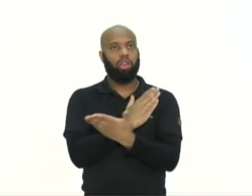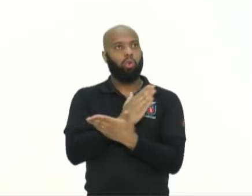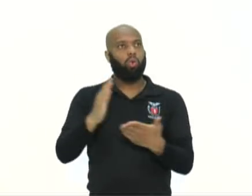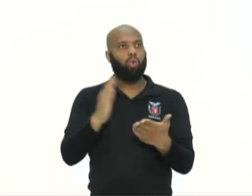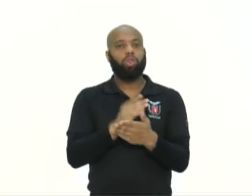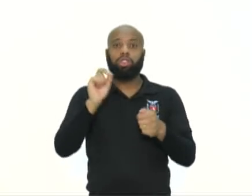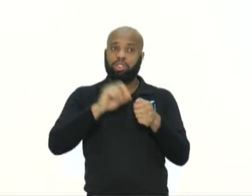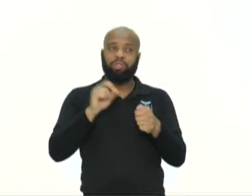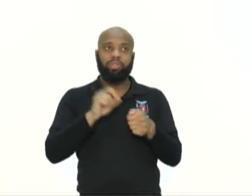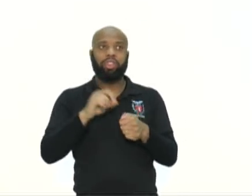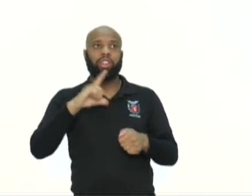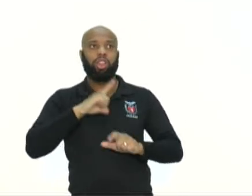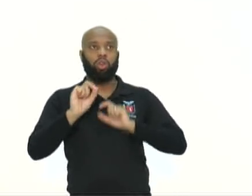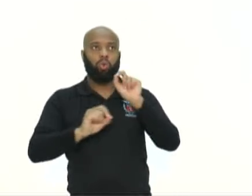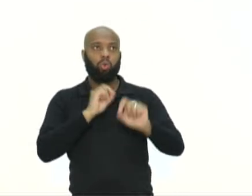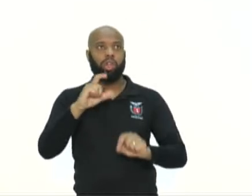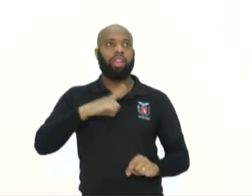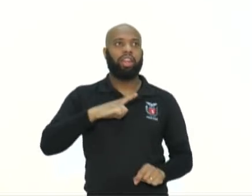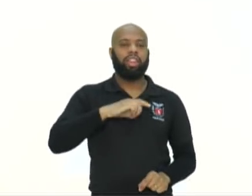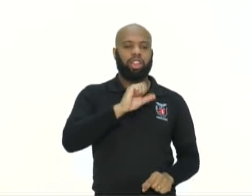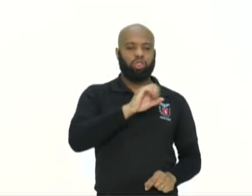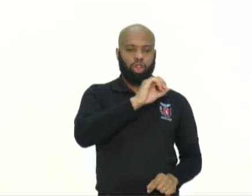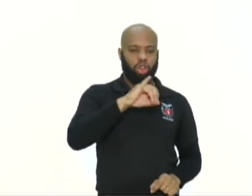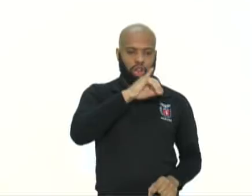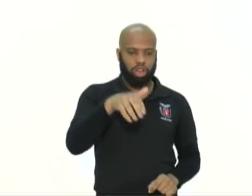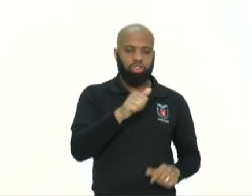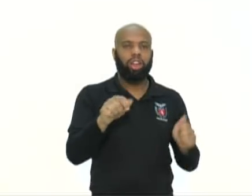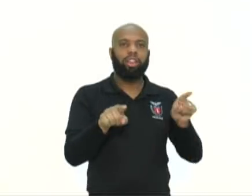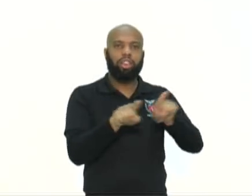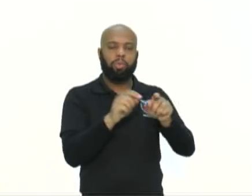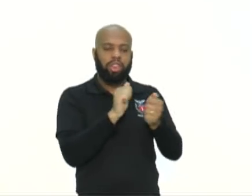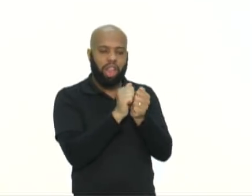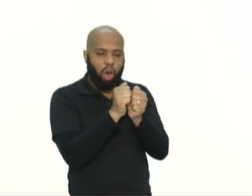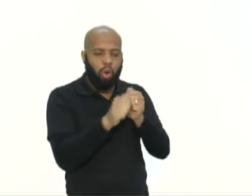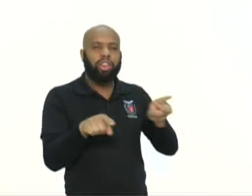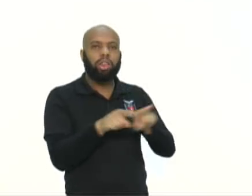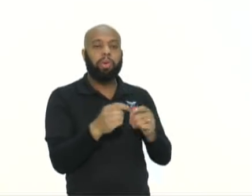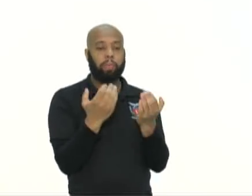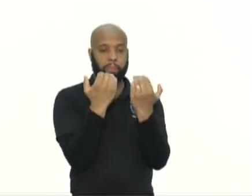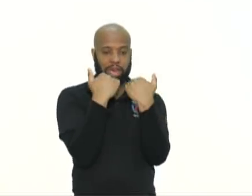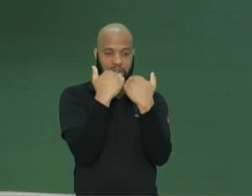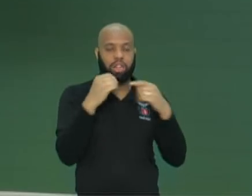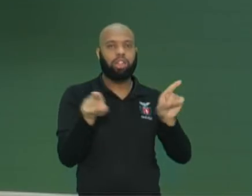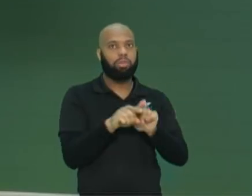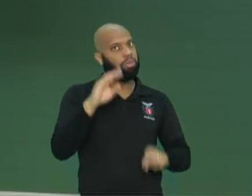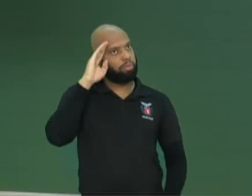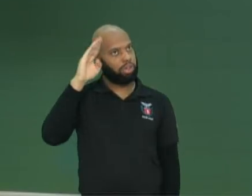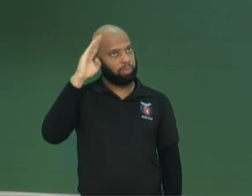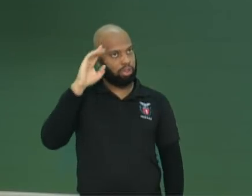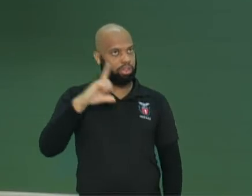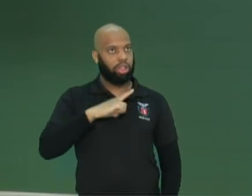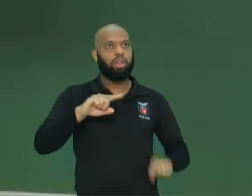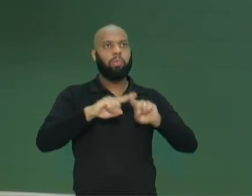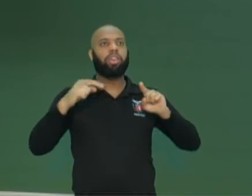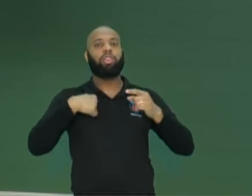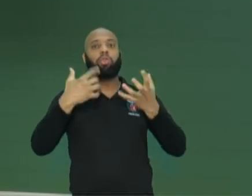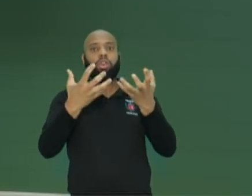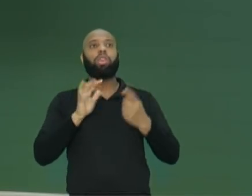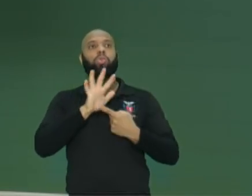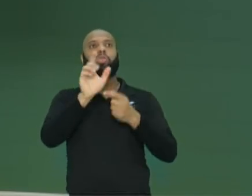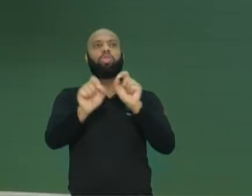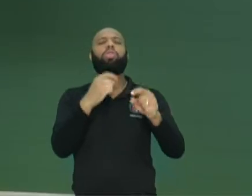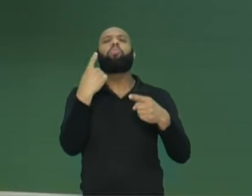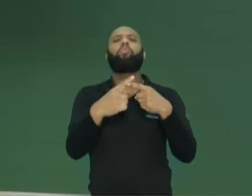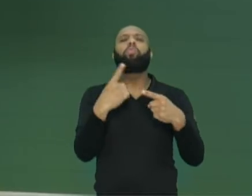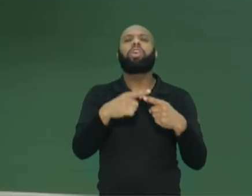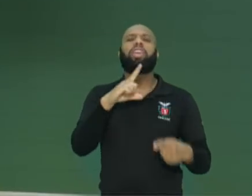são produzidos, entre eles a soja, o arroz, o milho. São os principais produtos da região. Mas o que que eu quero chamar a atenção? Por